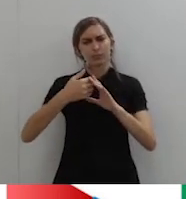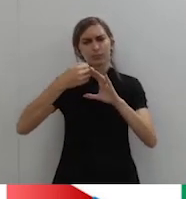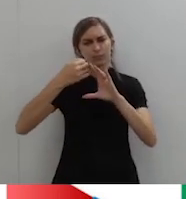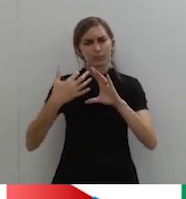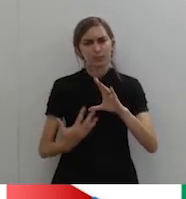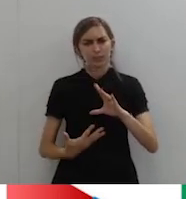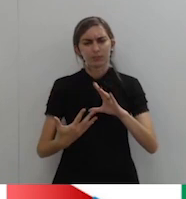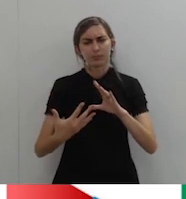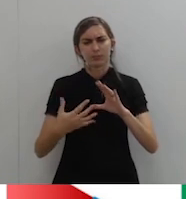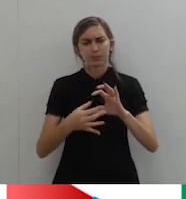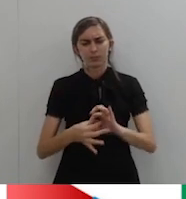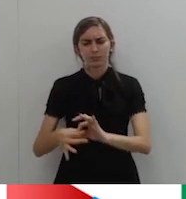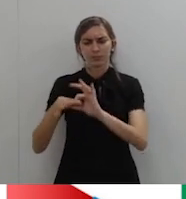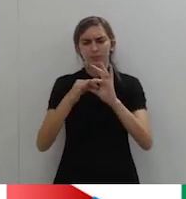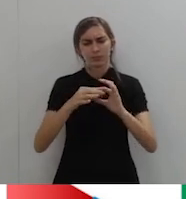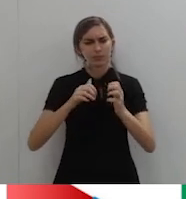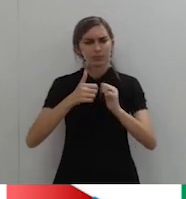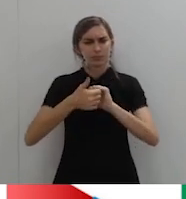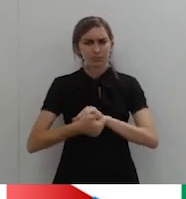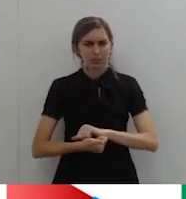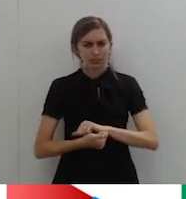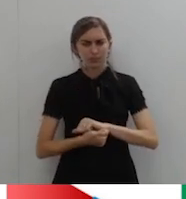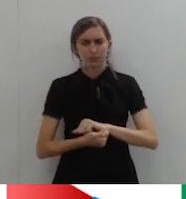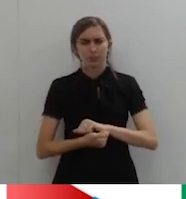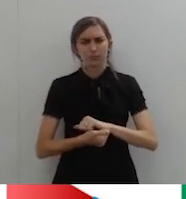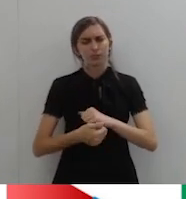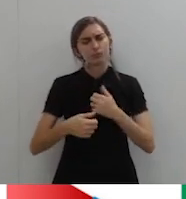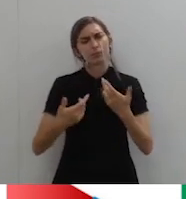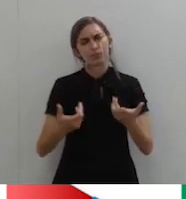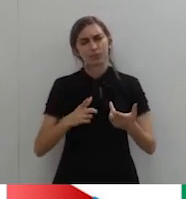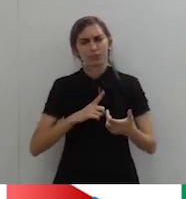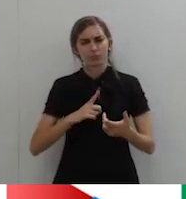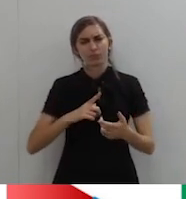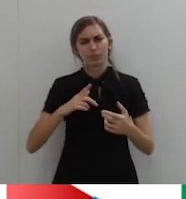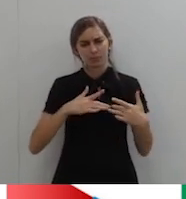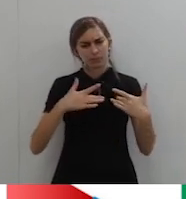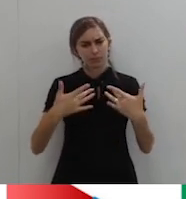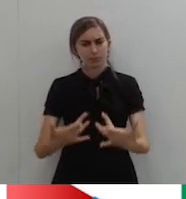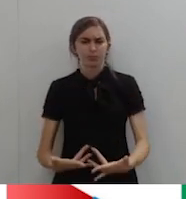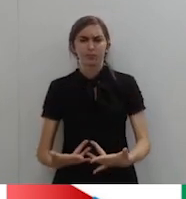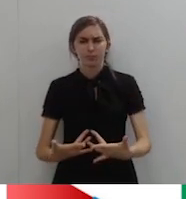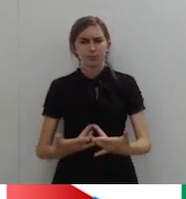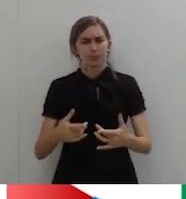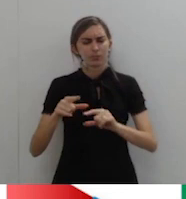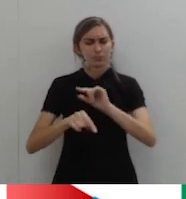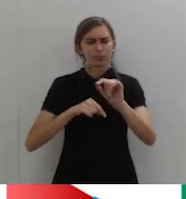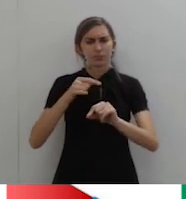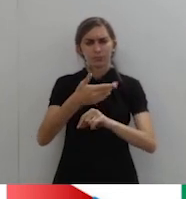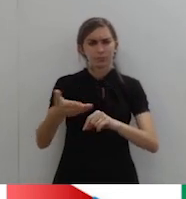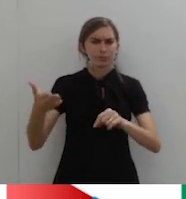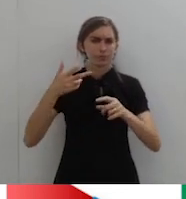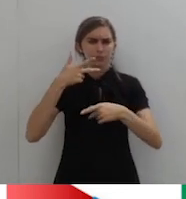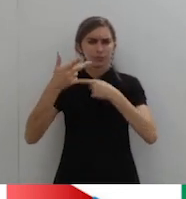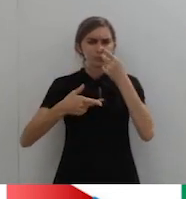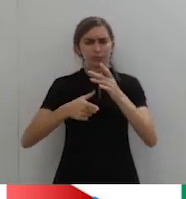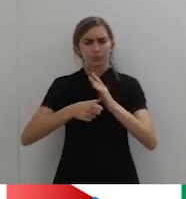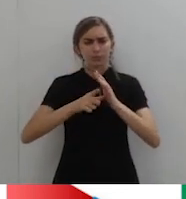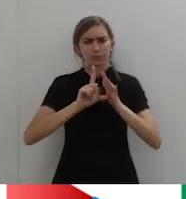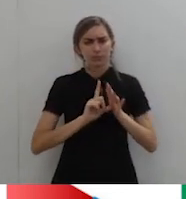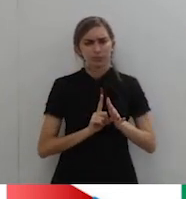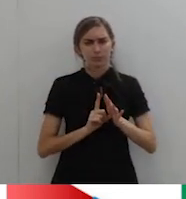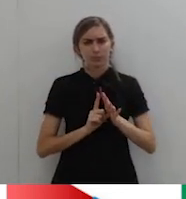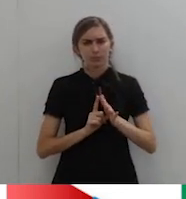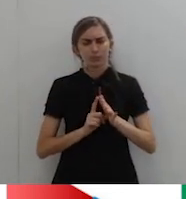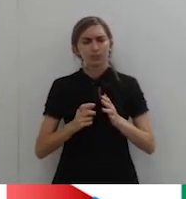característica universal do jogo. Os jogos possuem uma ocupação voluntária, aquilo que a gente já mencionou